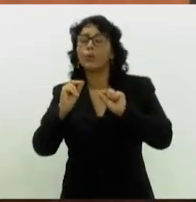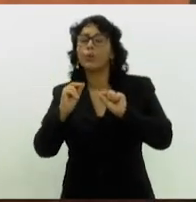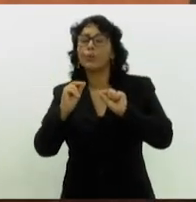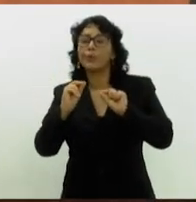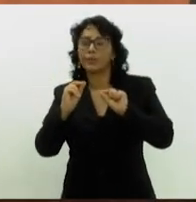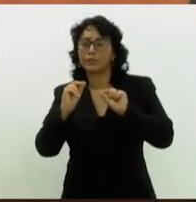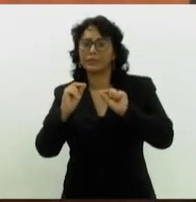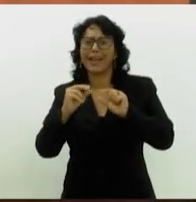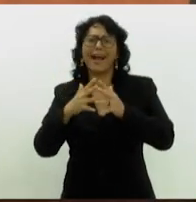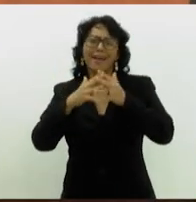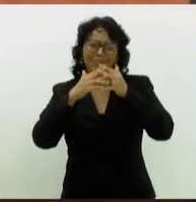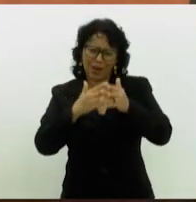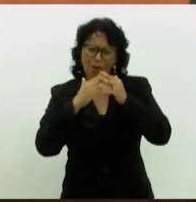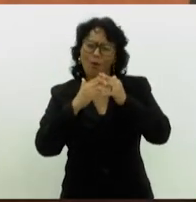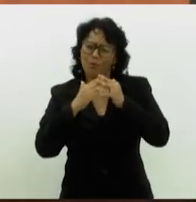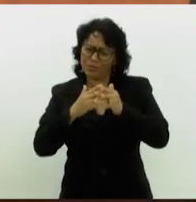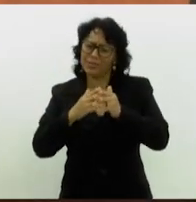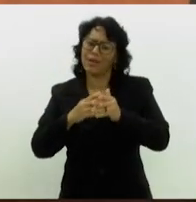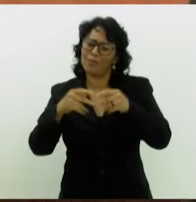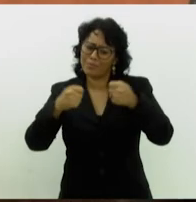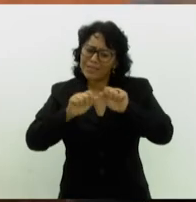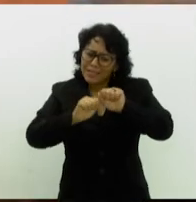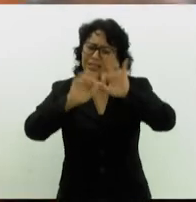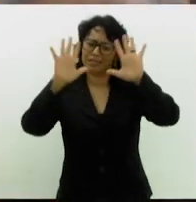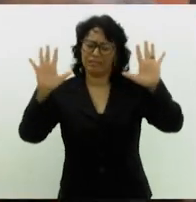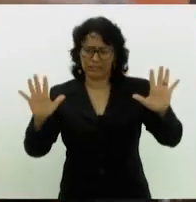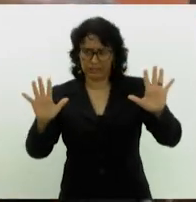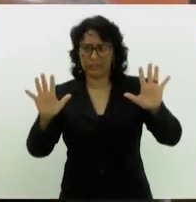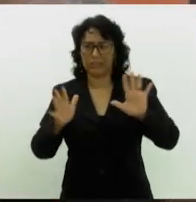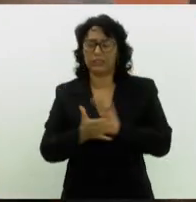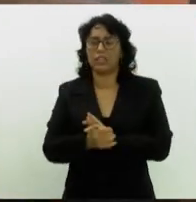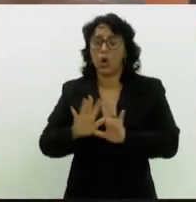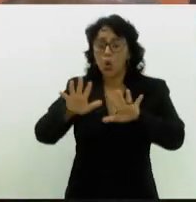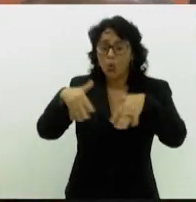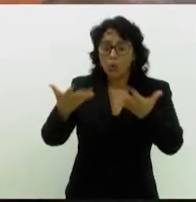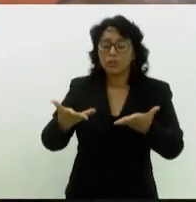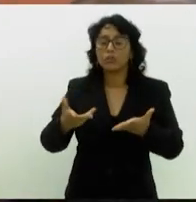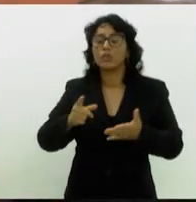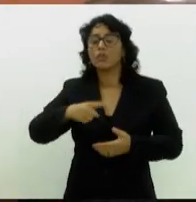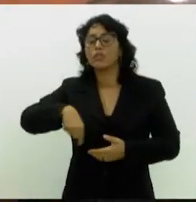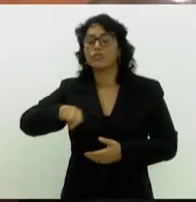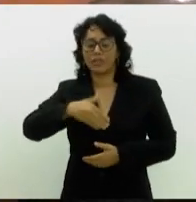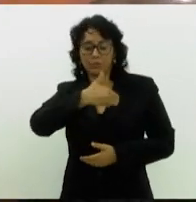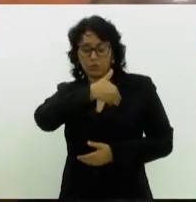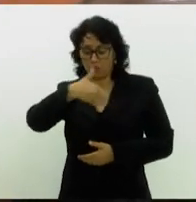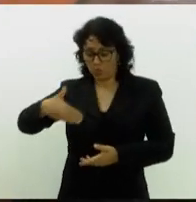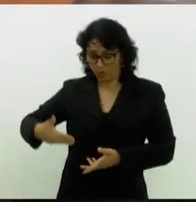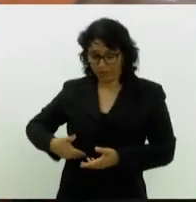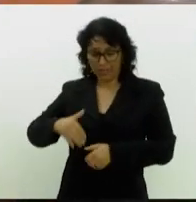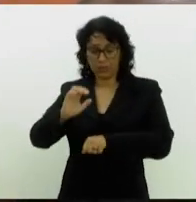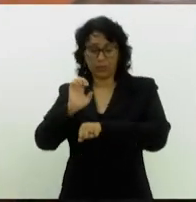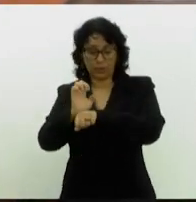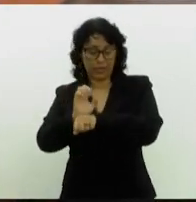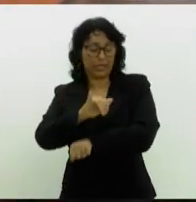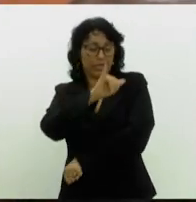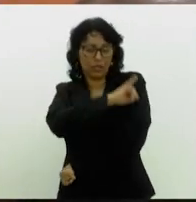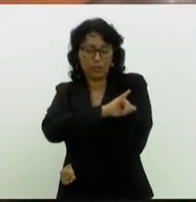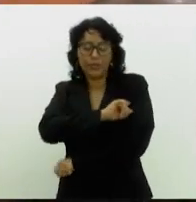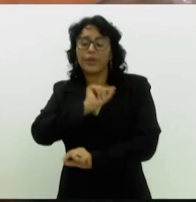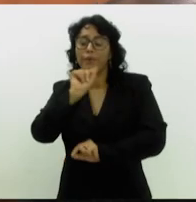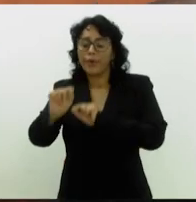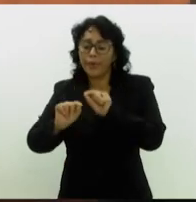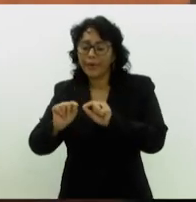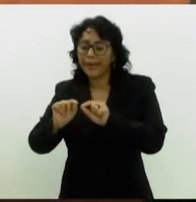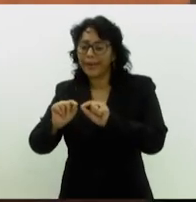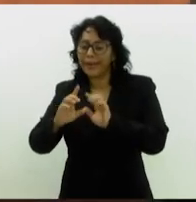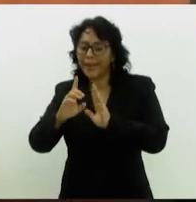confusão que precisa ser esclarecida quando a gente fala que o governador tá dando um calote nos servidores é porque ele tá descumprindo